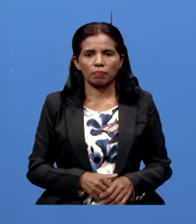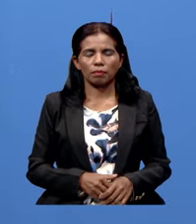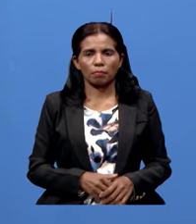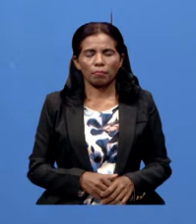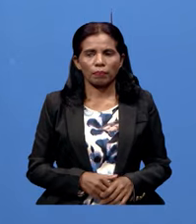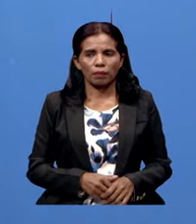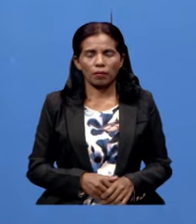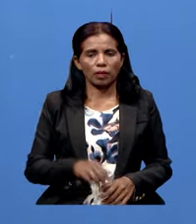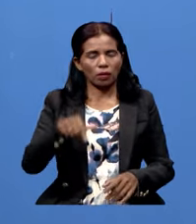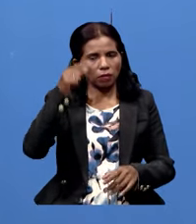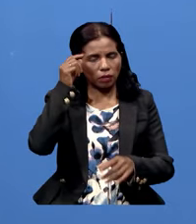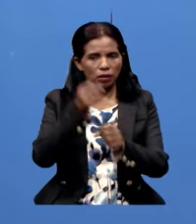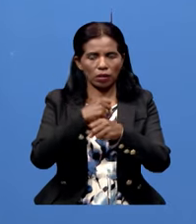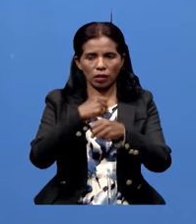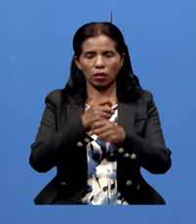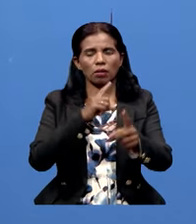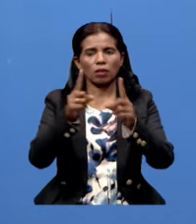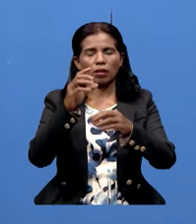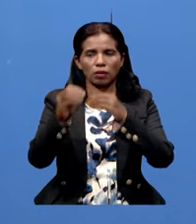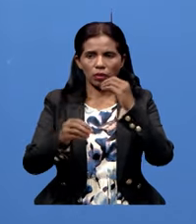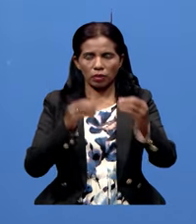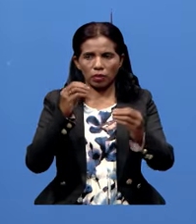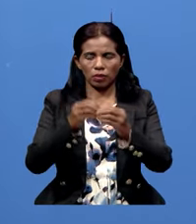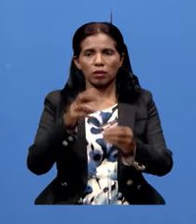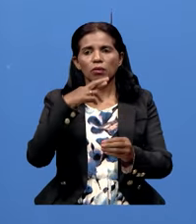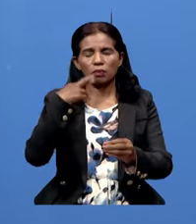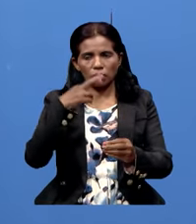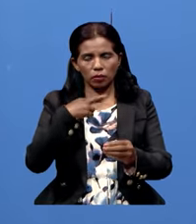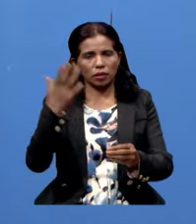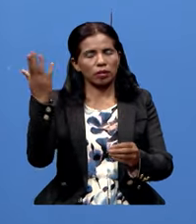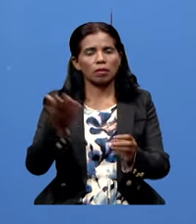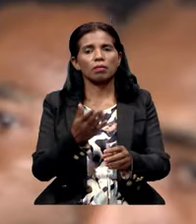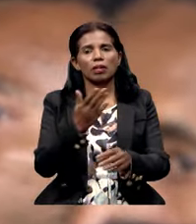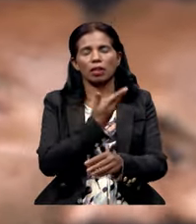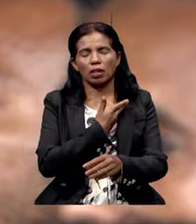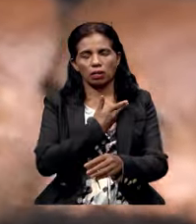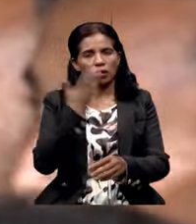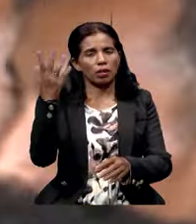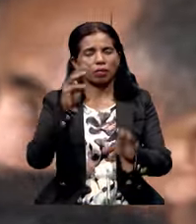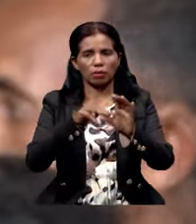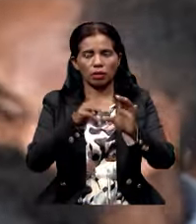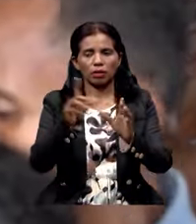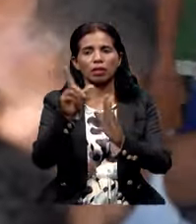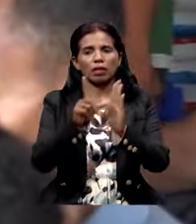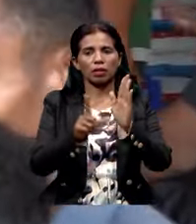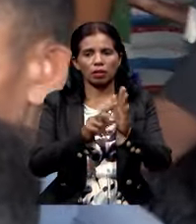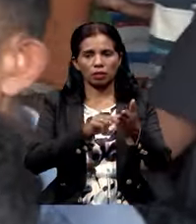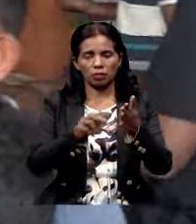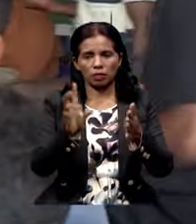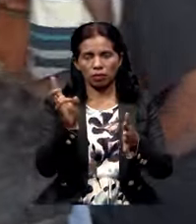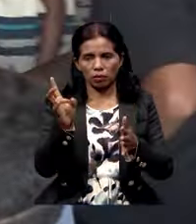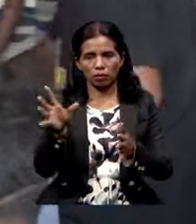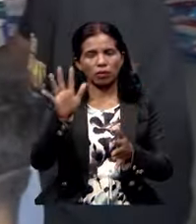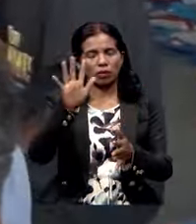Foi na leis, né, governo halo intervenção temporária ba folim fos nebe as e mercado. Lihusi decreto lei número hitlu resinen